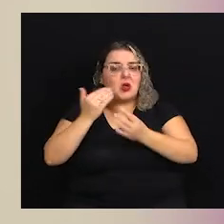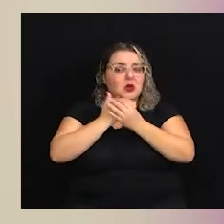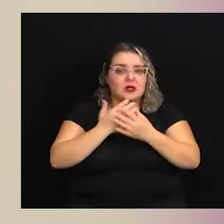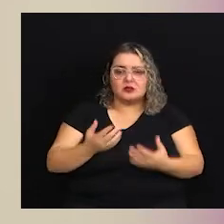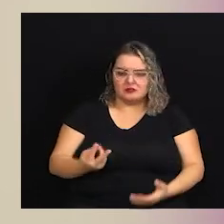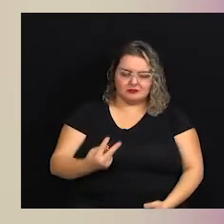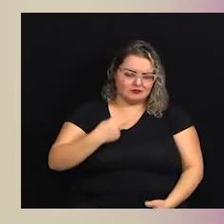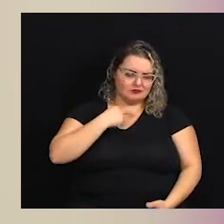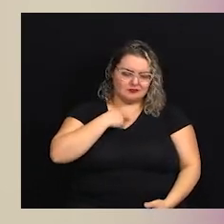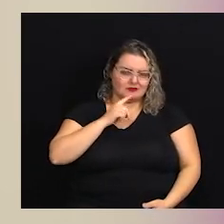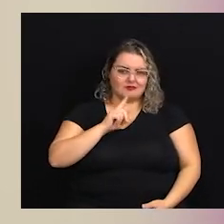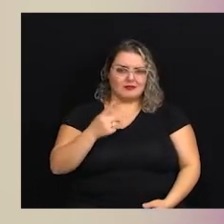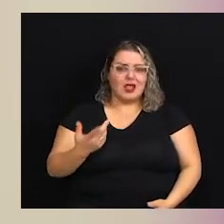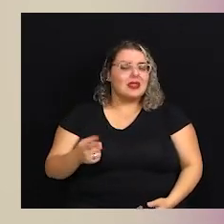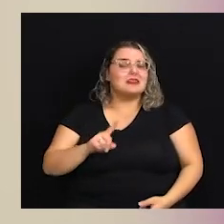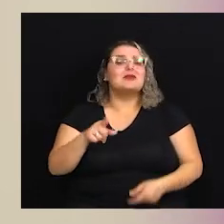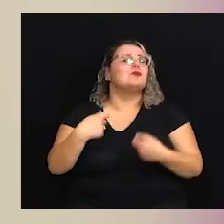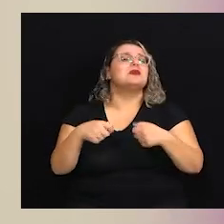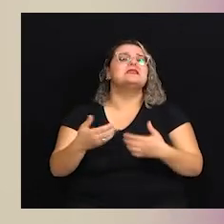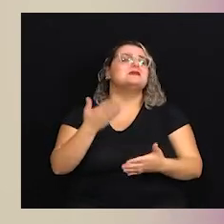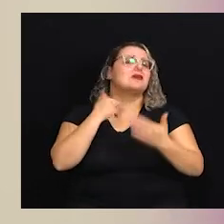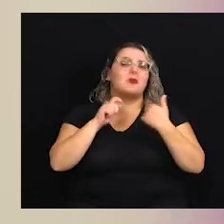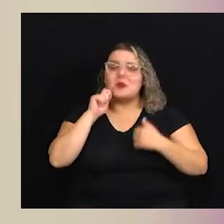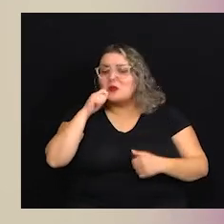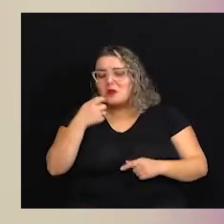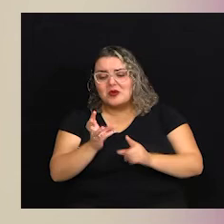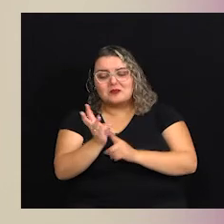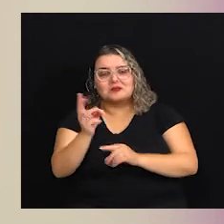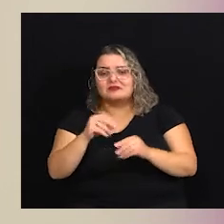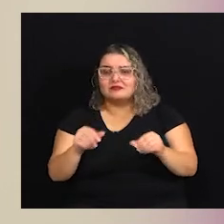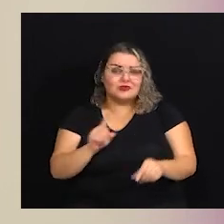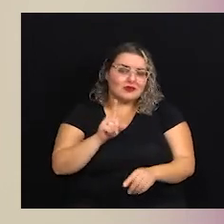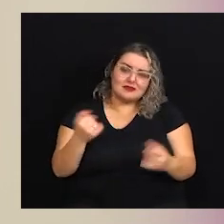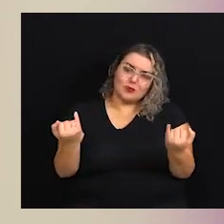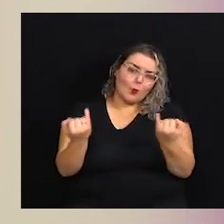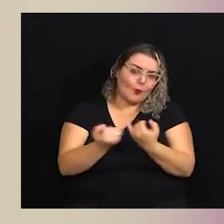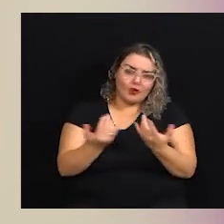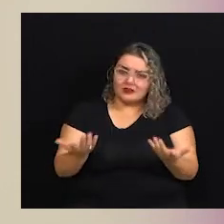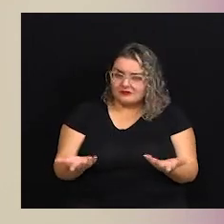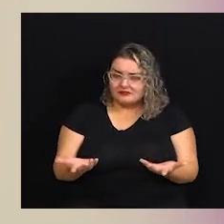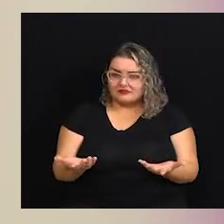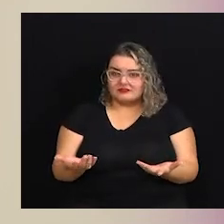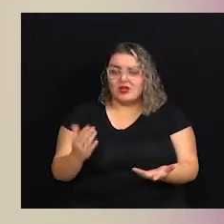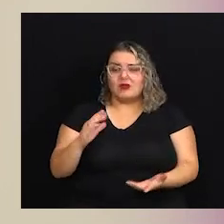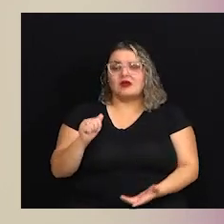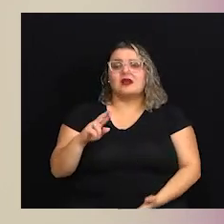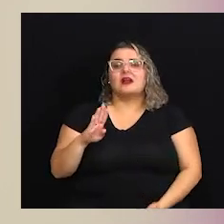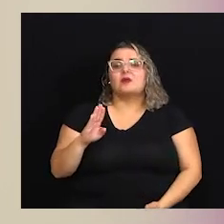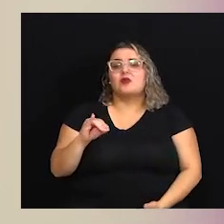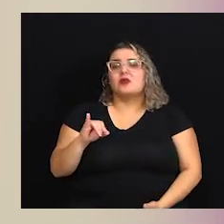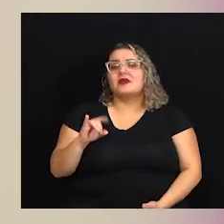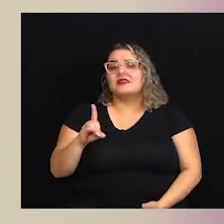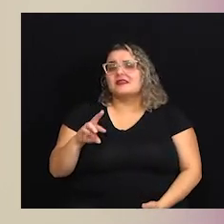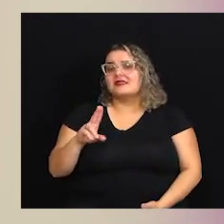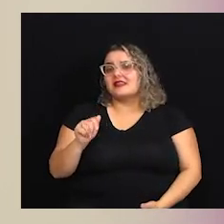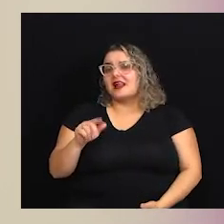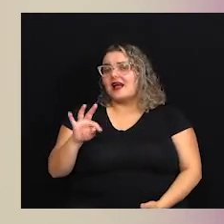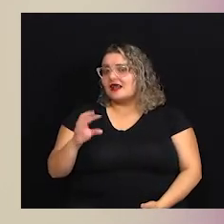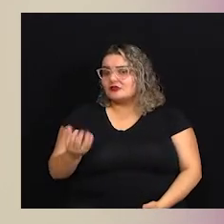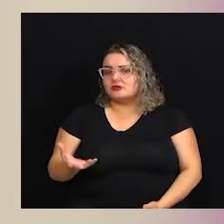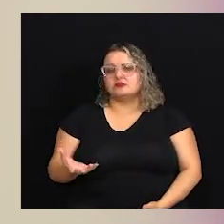precisa comer o pão integral ou o pão da farinha de trigo, porque não emagrece. Então, carboidrato, que